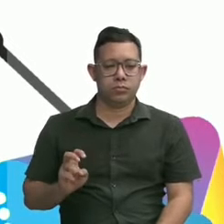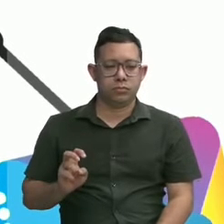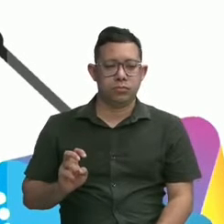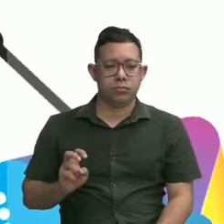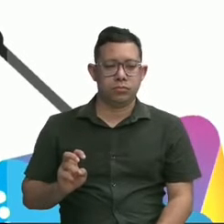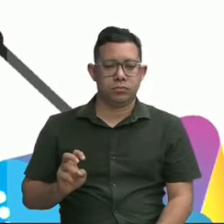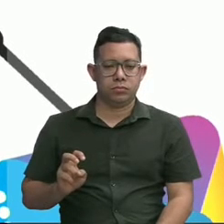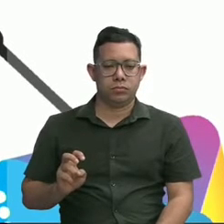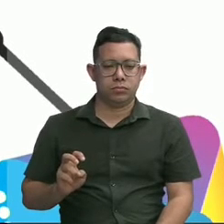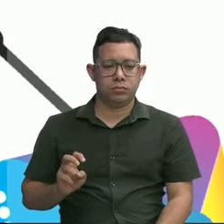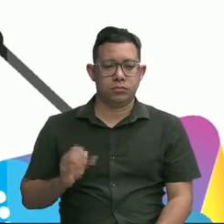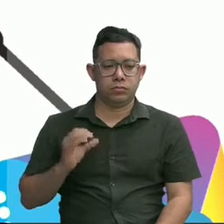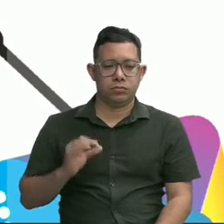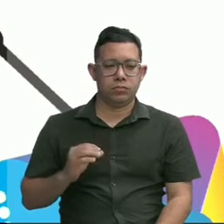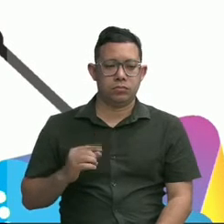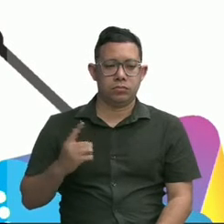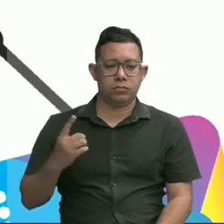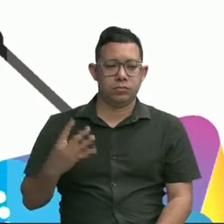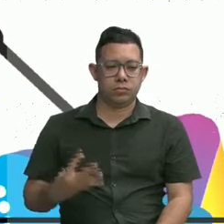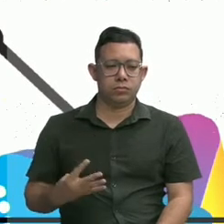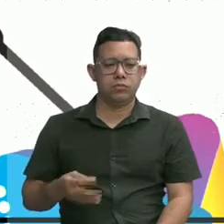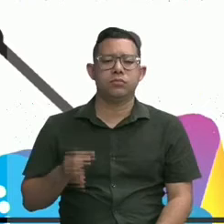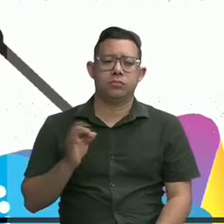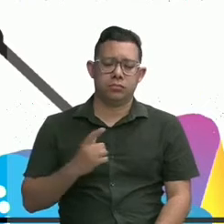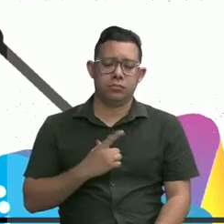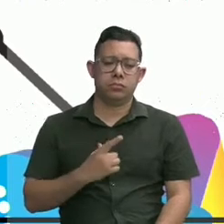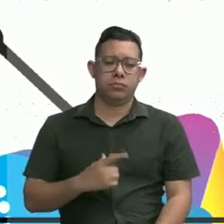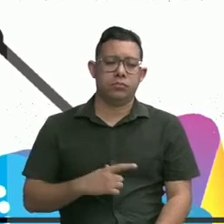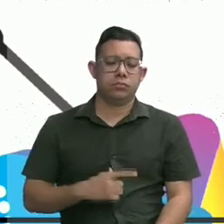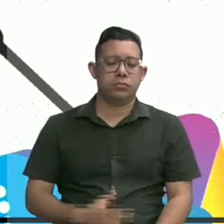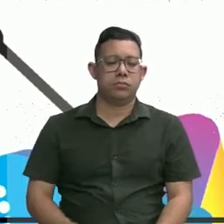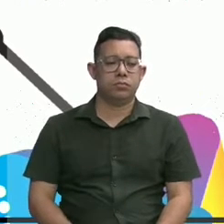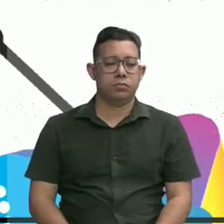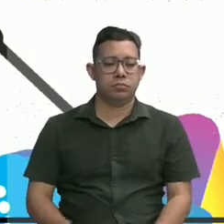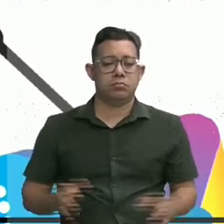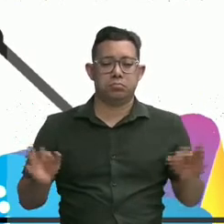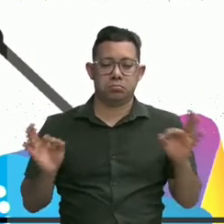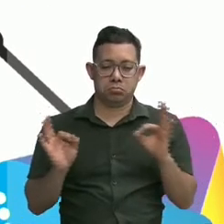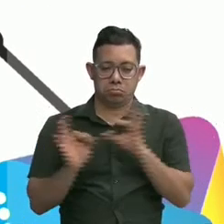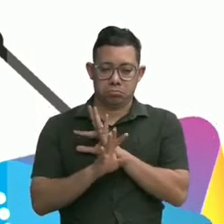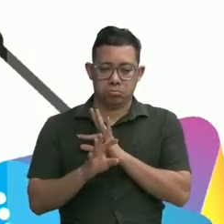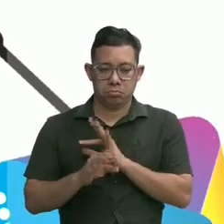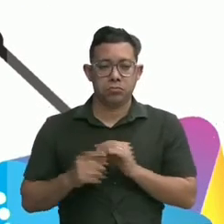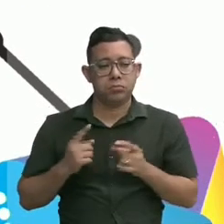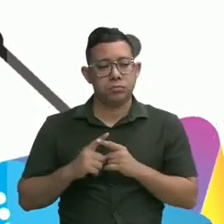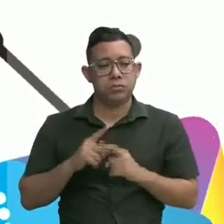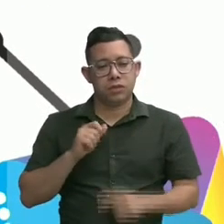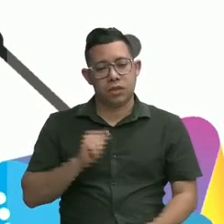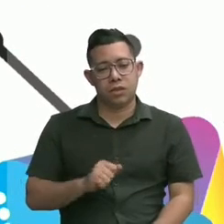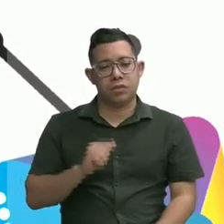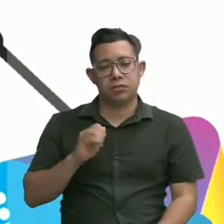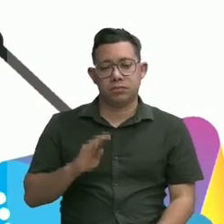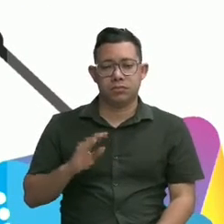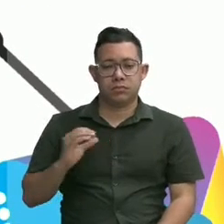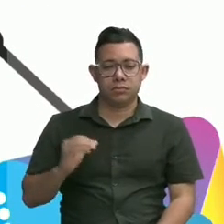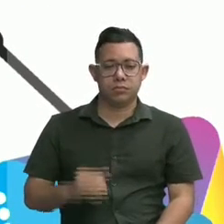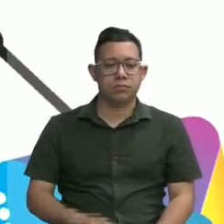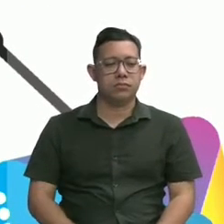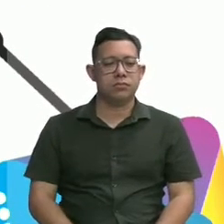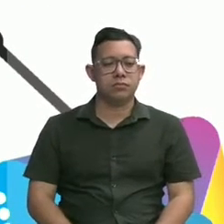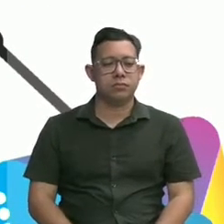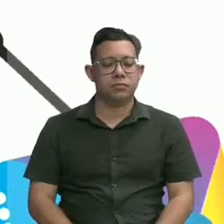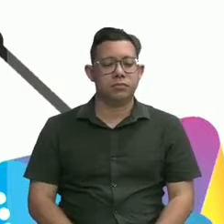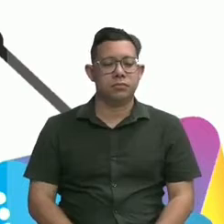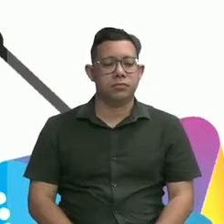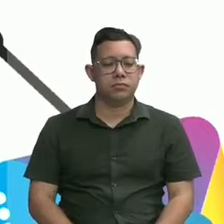e um quarto então ele tem aqui os três por a tabela completa o beijo cês tão diferente de zero